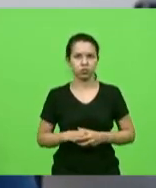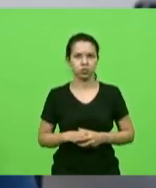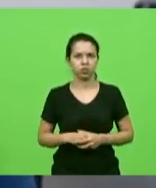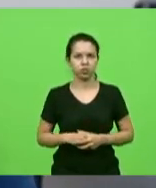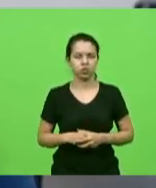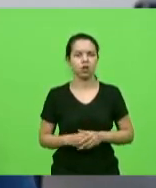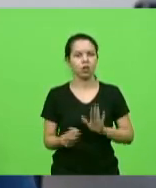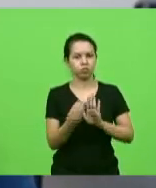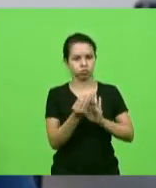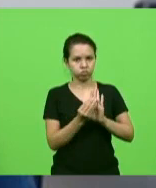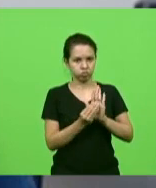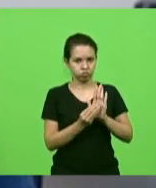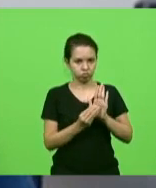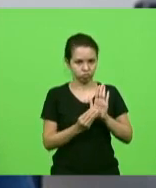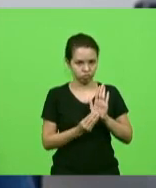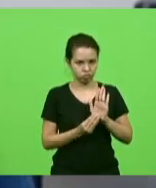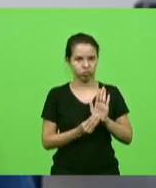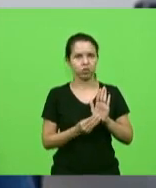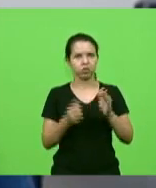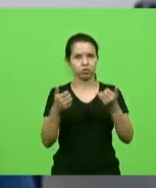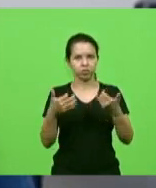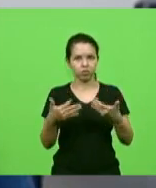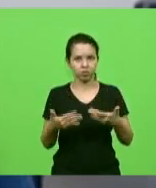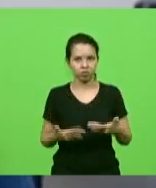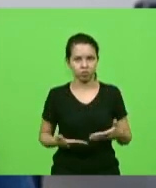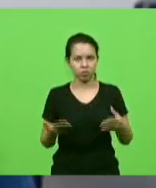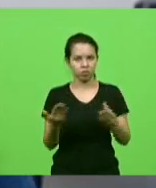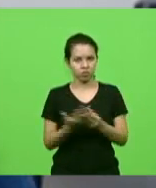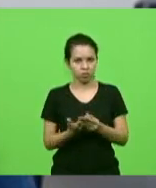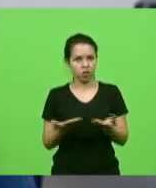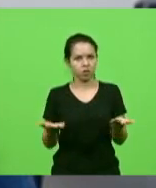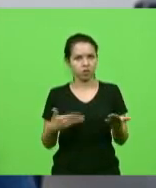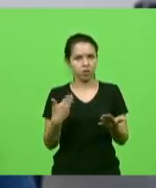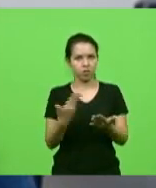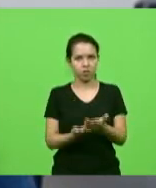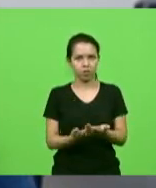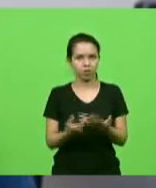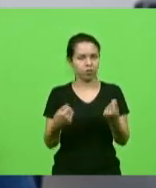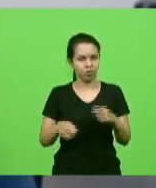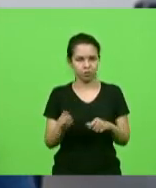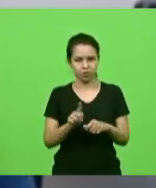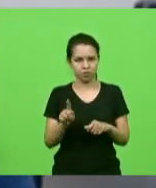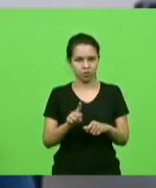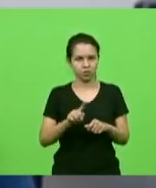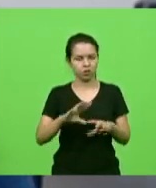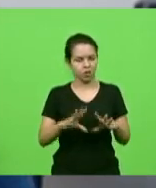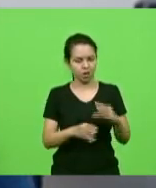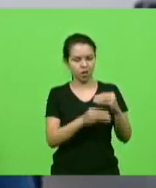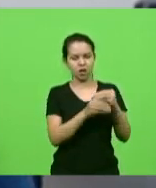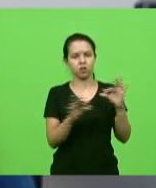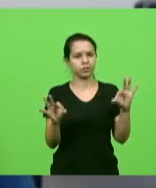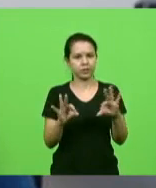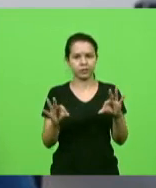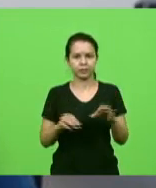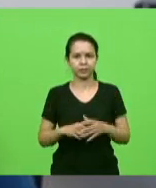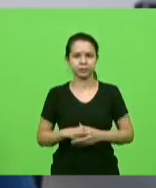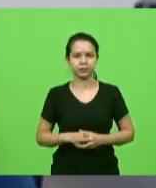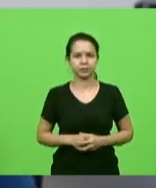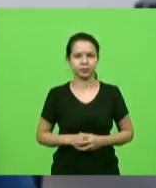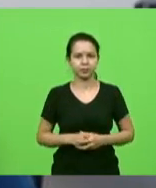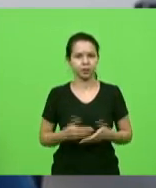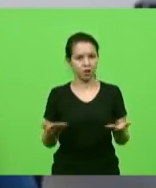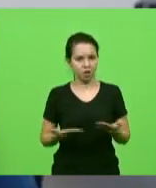foi fidedigna aos eventos concessões bloqueado a este momento não havia necessidade qualquer acréscimo tô